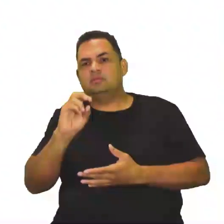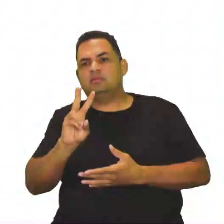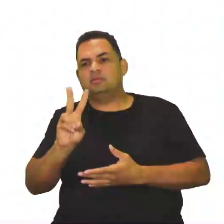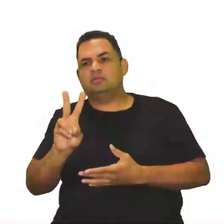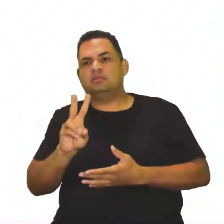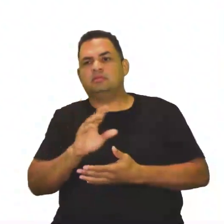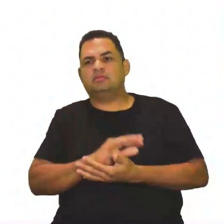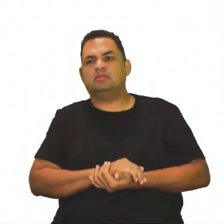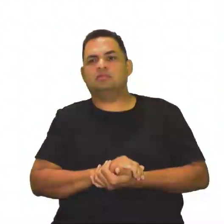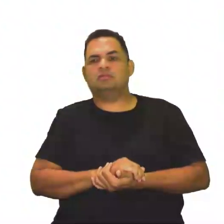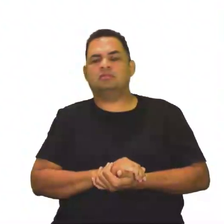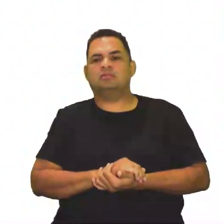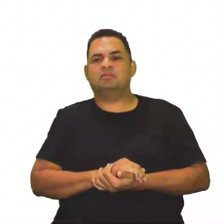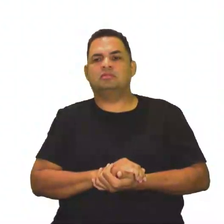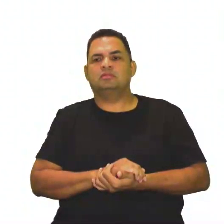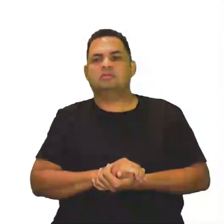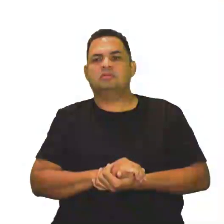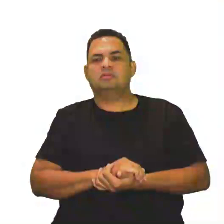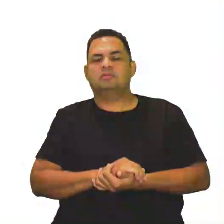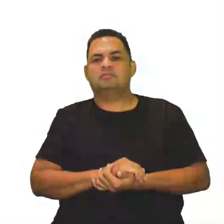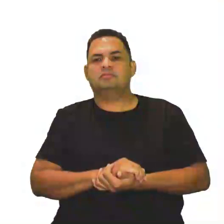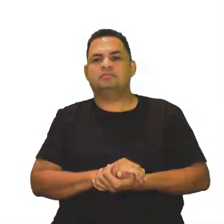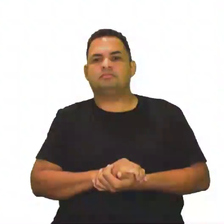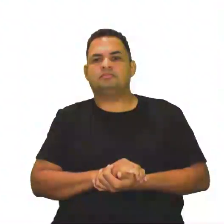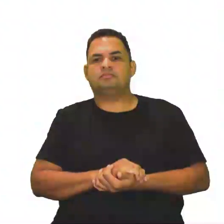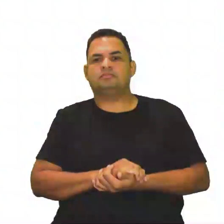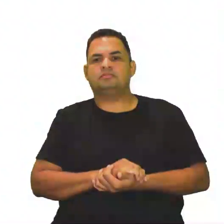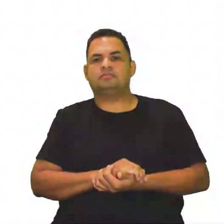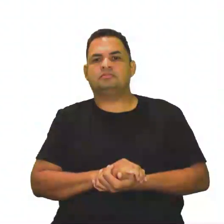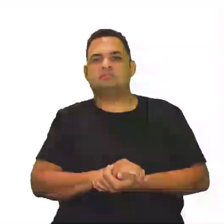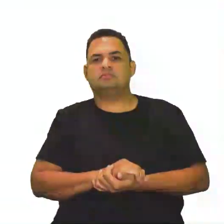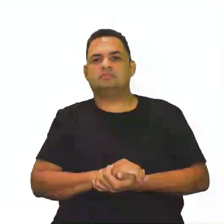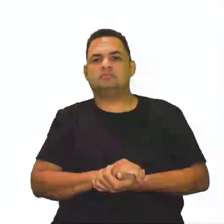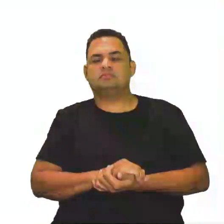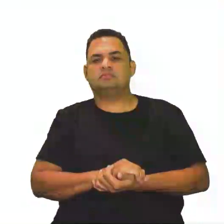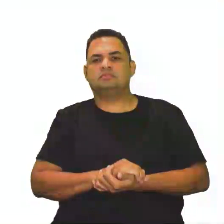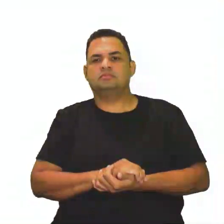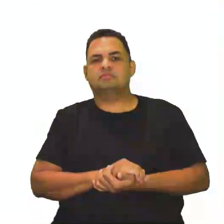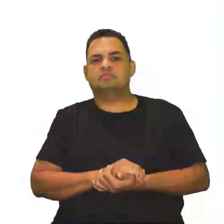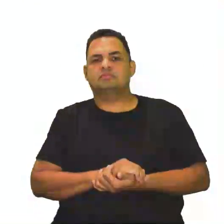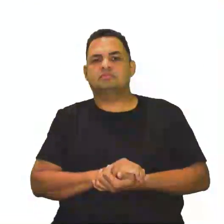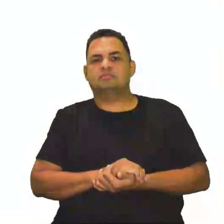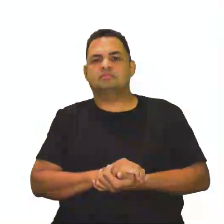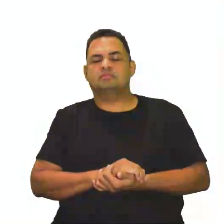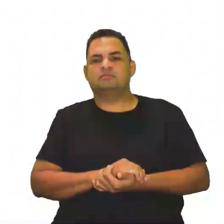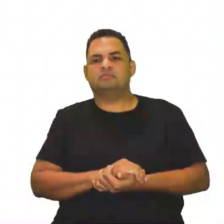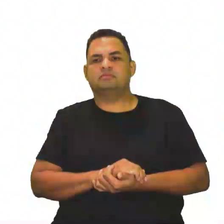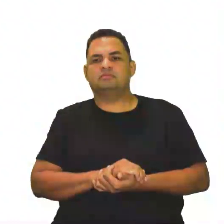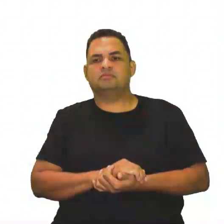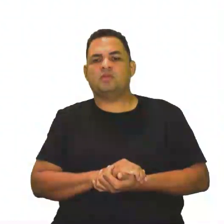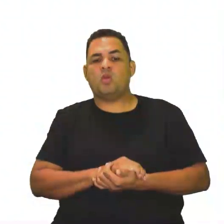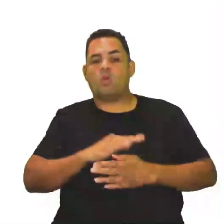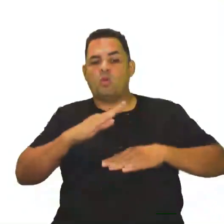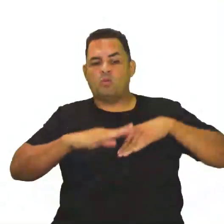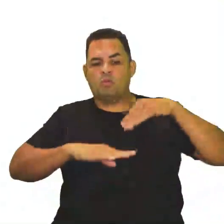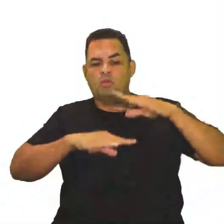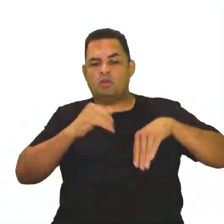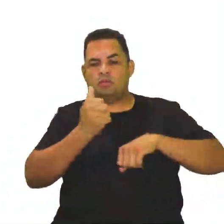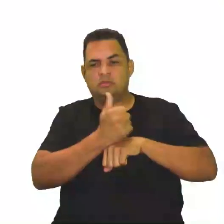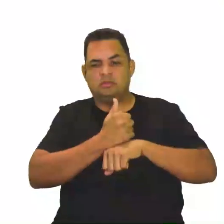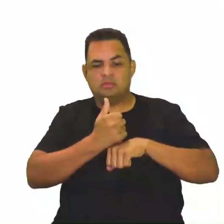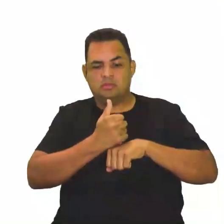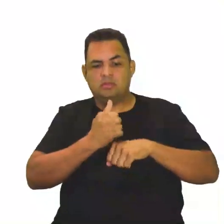ok? 110 volts é a nossa tensão, né? Deixar aqui. Um